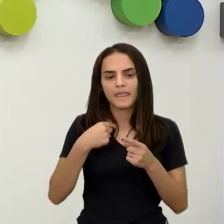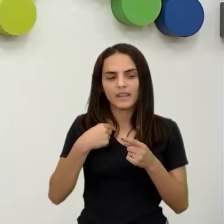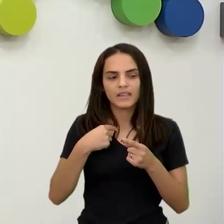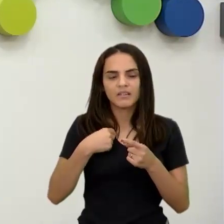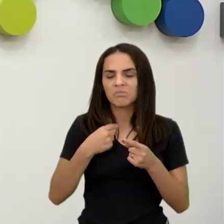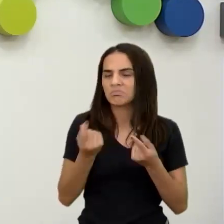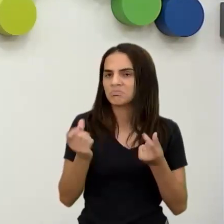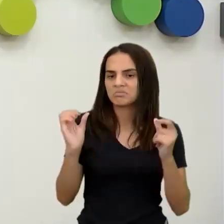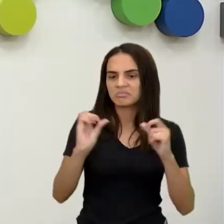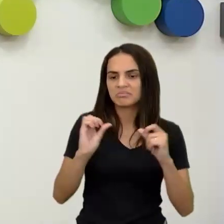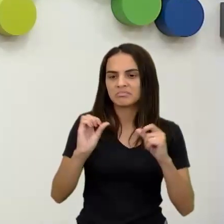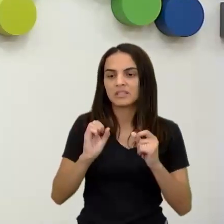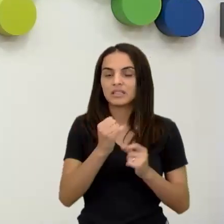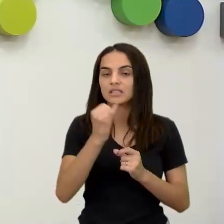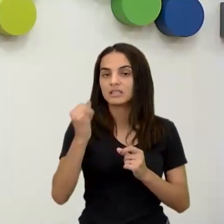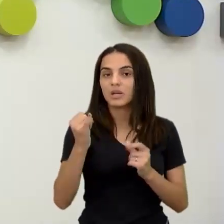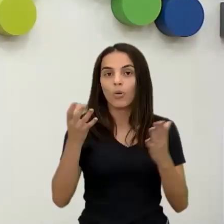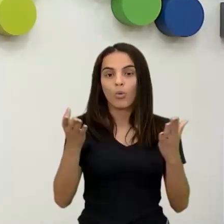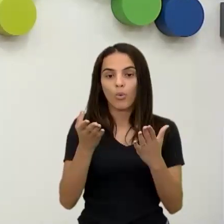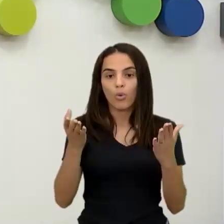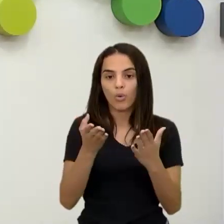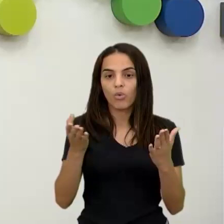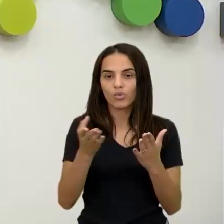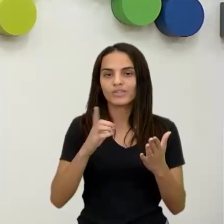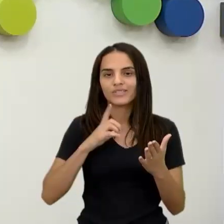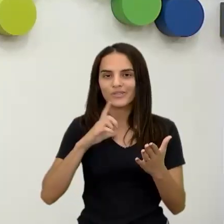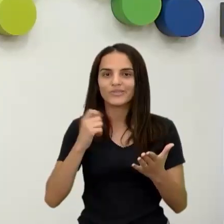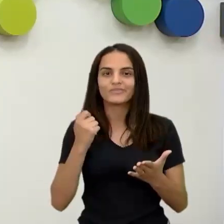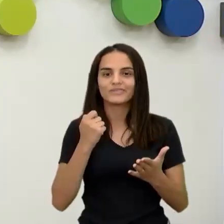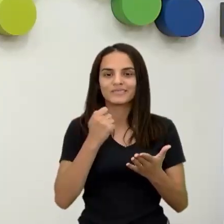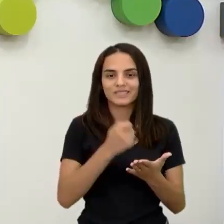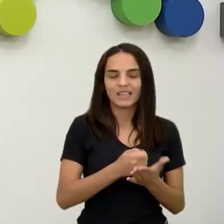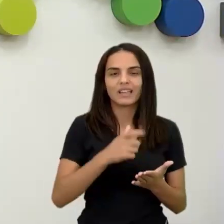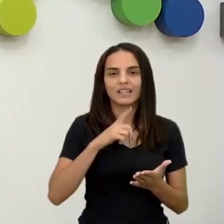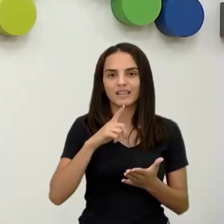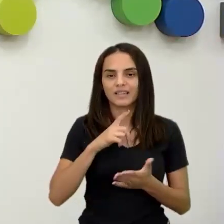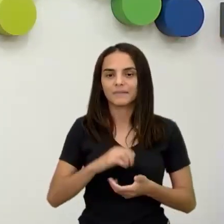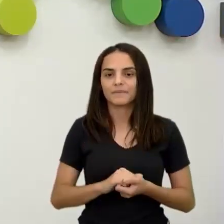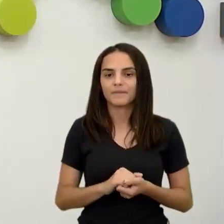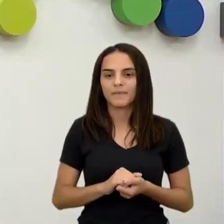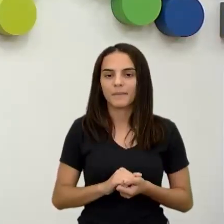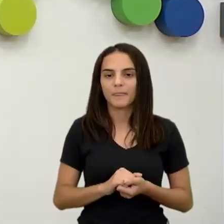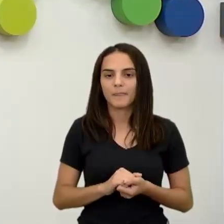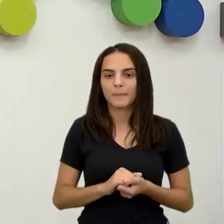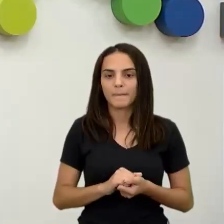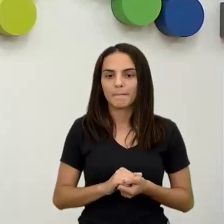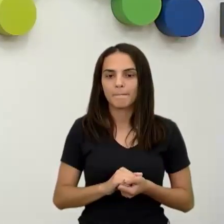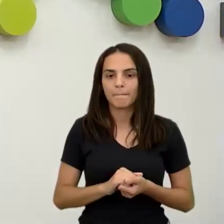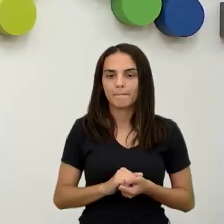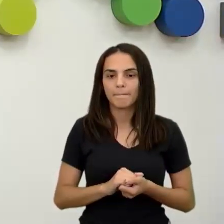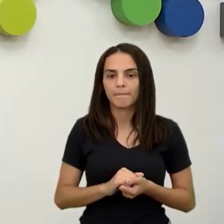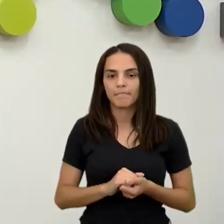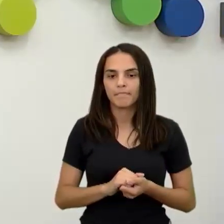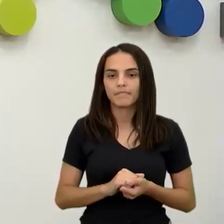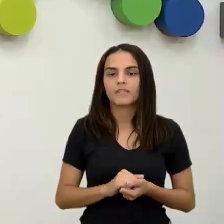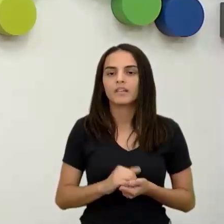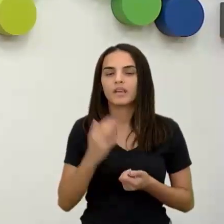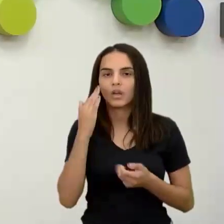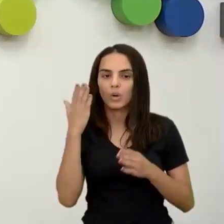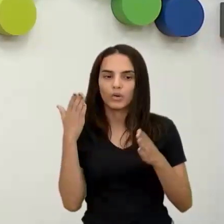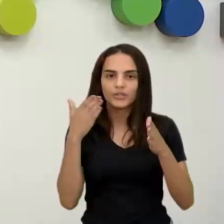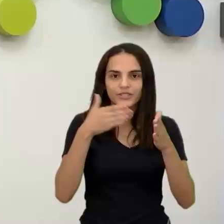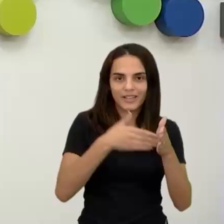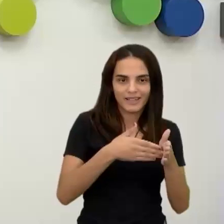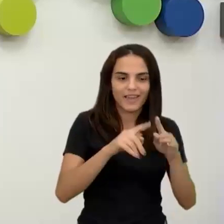achei desnecessário. Se fosse hoje, realmente eu não ia ser contratada, porque eu ia dar uma resposta. Então, eu cheguei lá